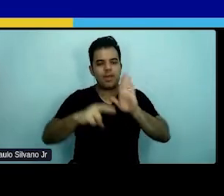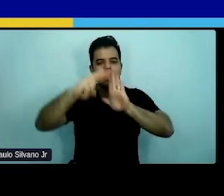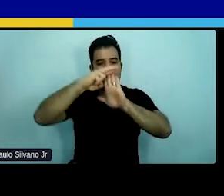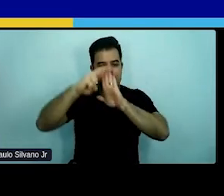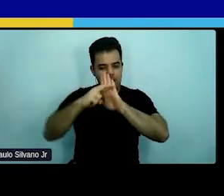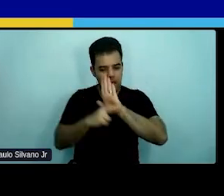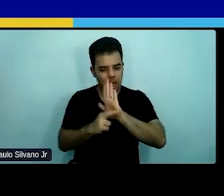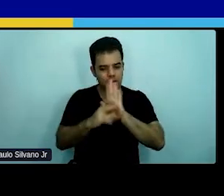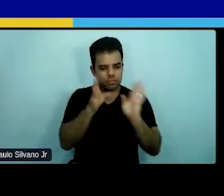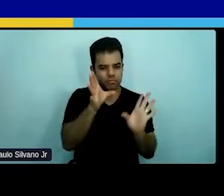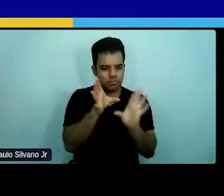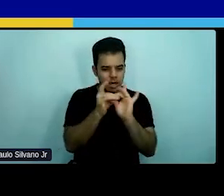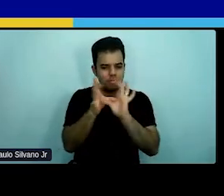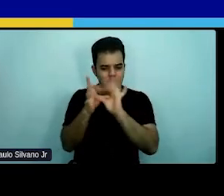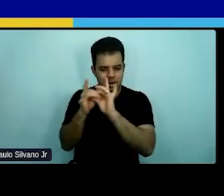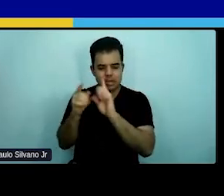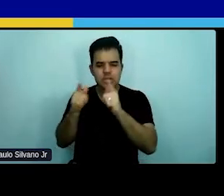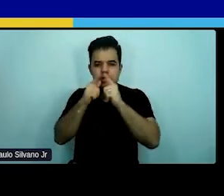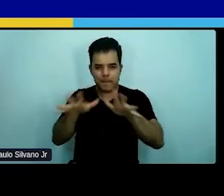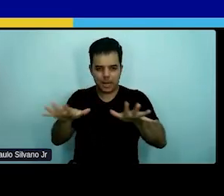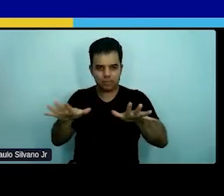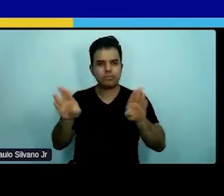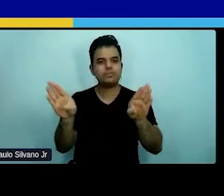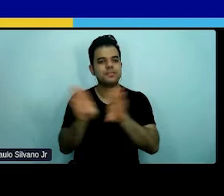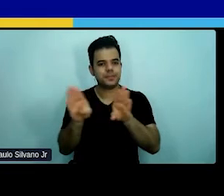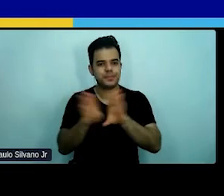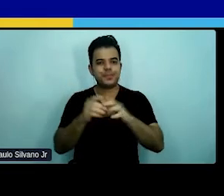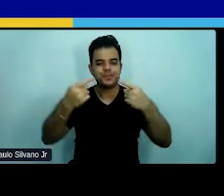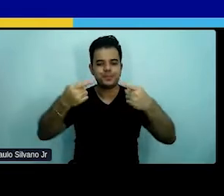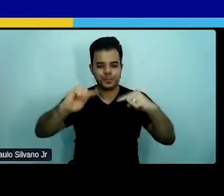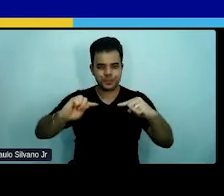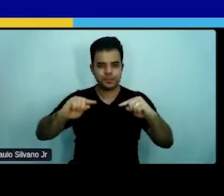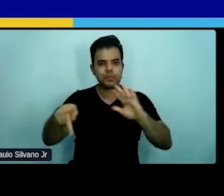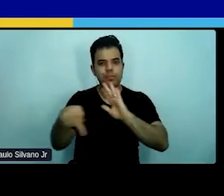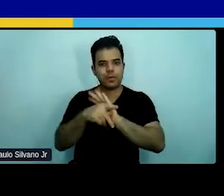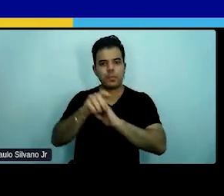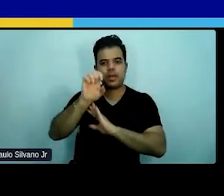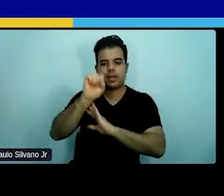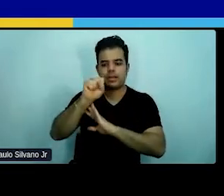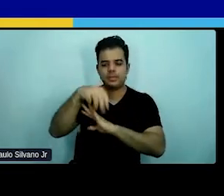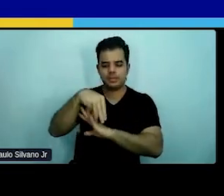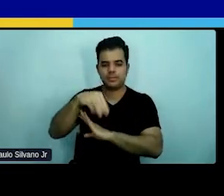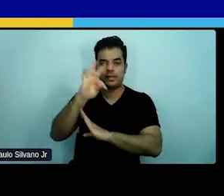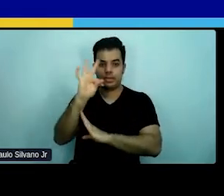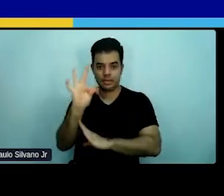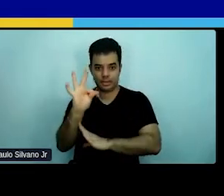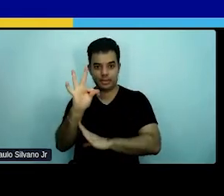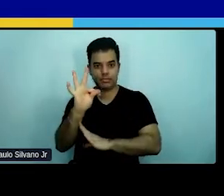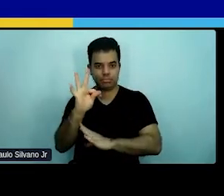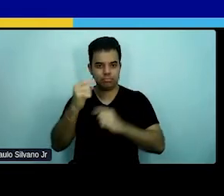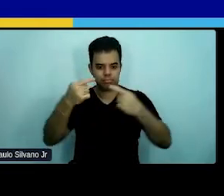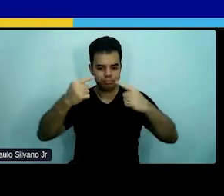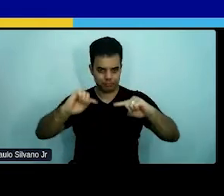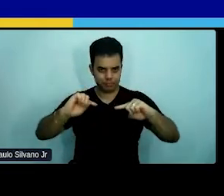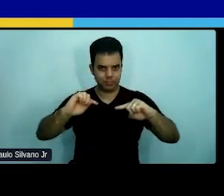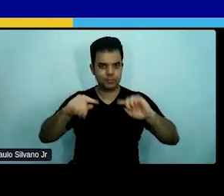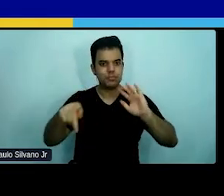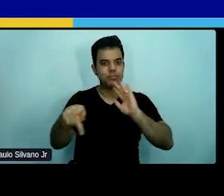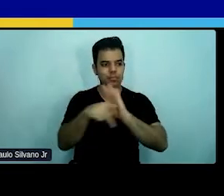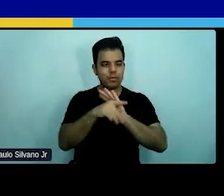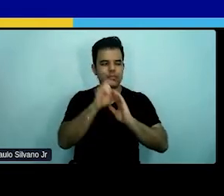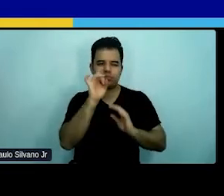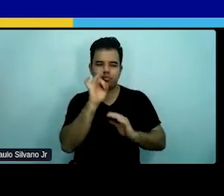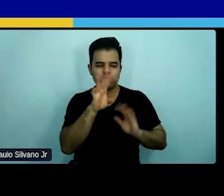sintaxe e gramática. A gente tem também um outro exemplo, que é a Statistical Machine Translation, tá? Que é a máquina de tradução